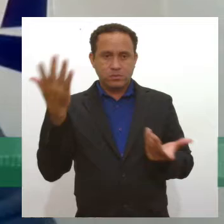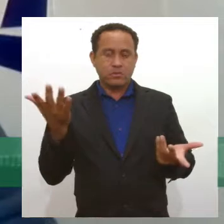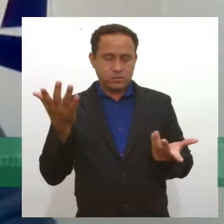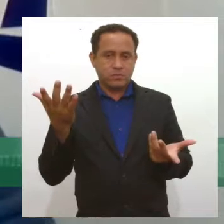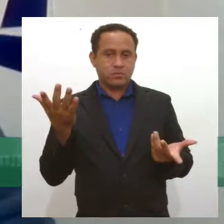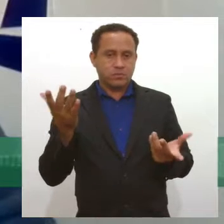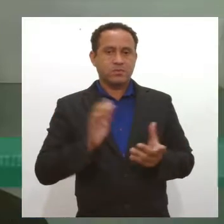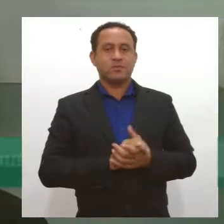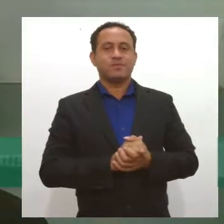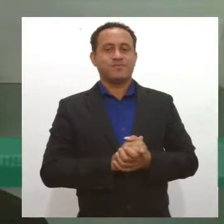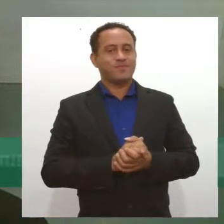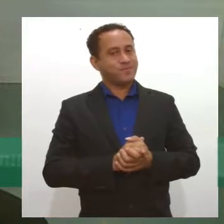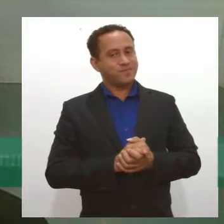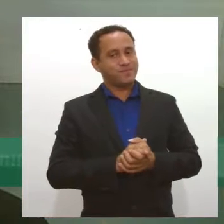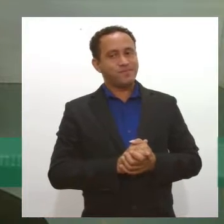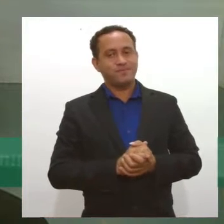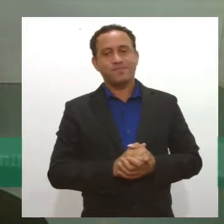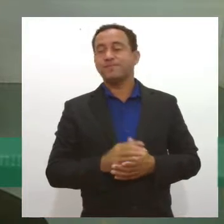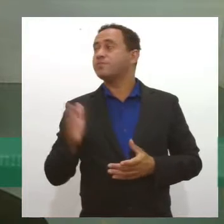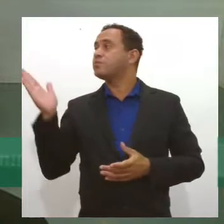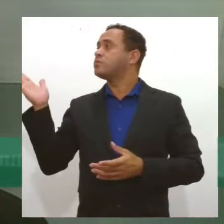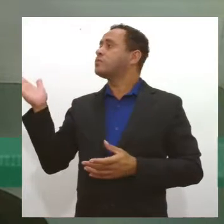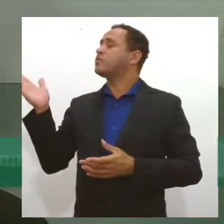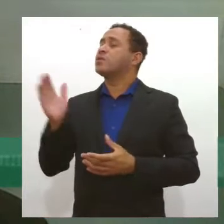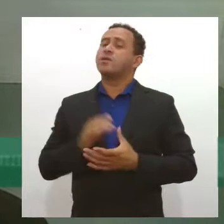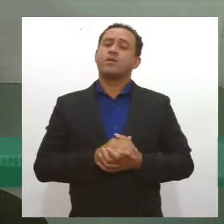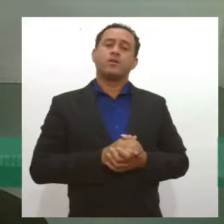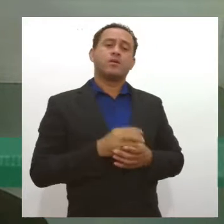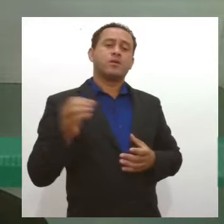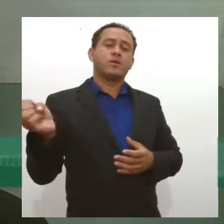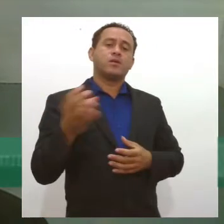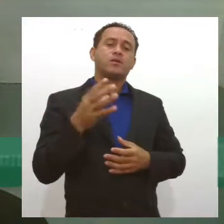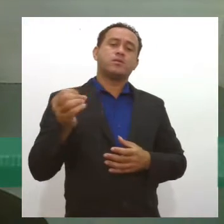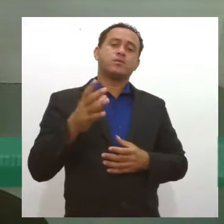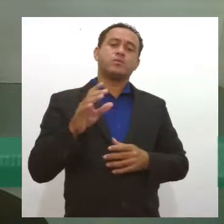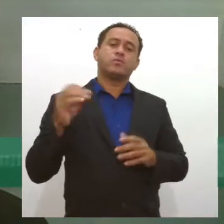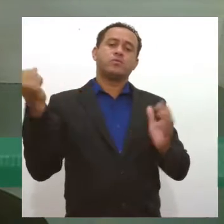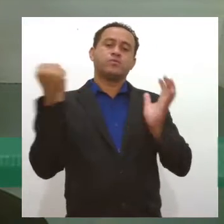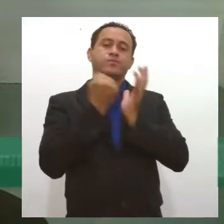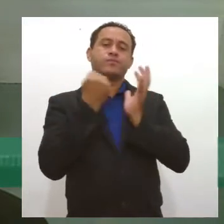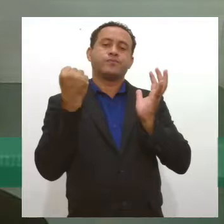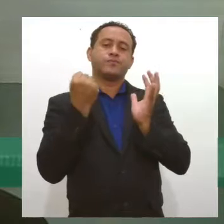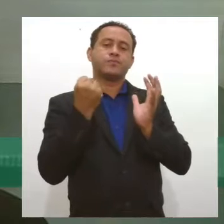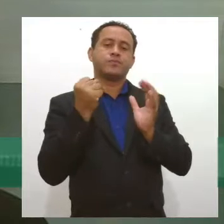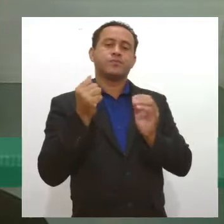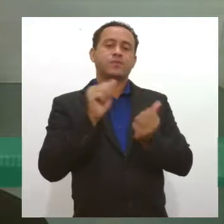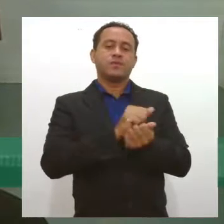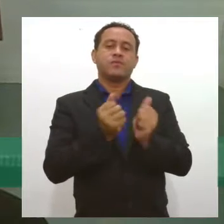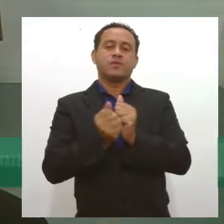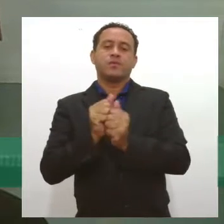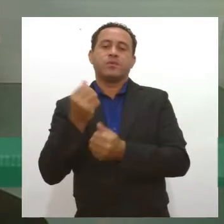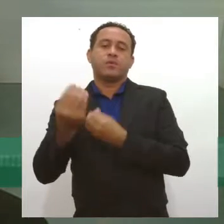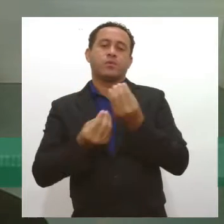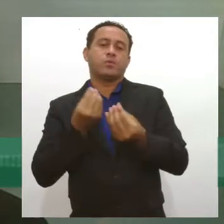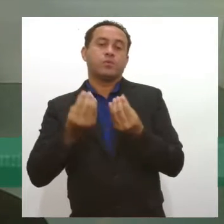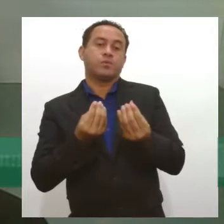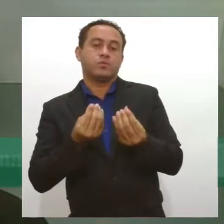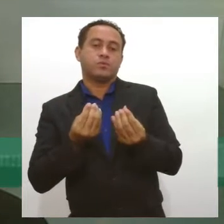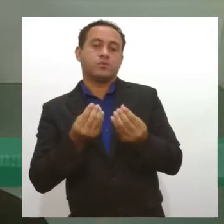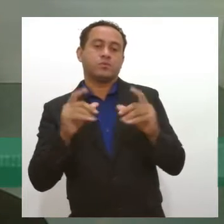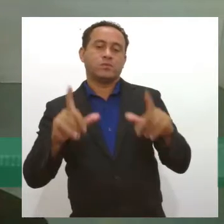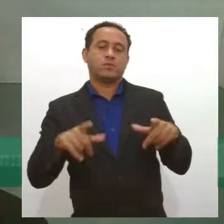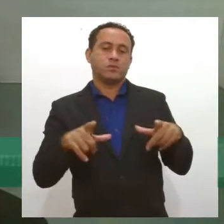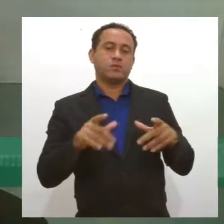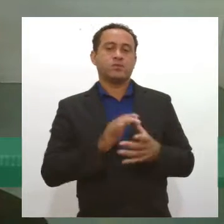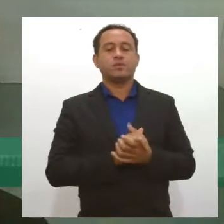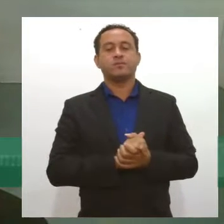vocês. Com relação a esse novo marco, né, ele vai aprimorar de que forma esse ambiente de